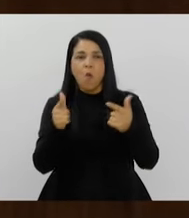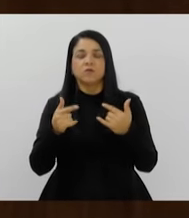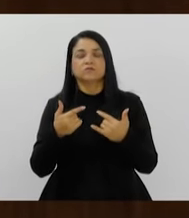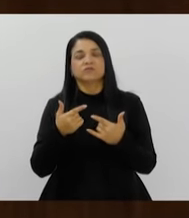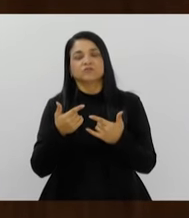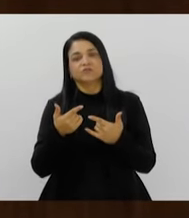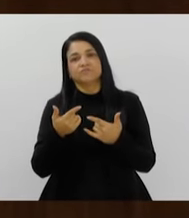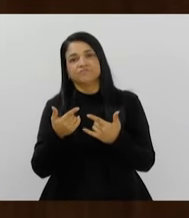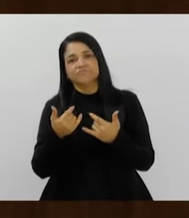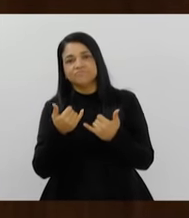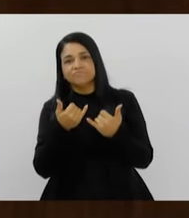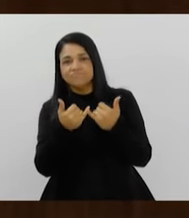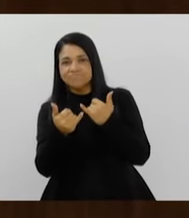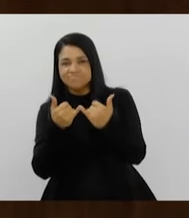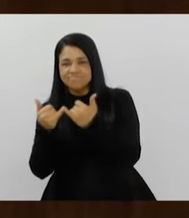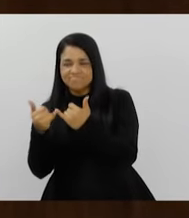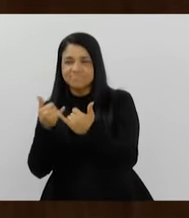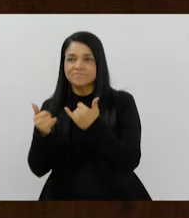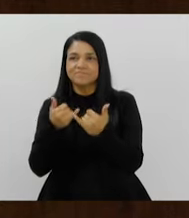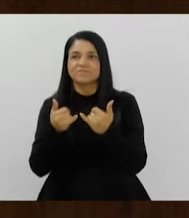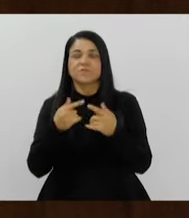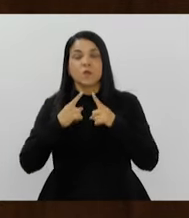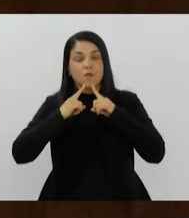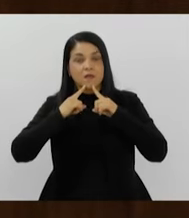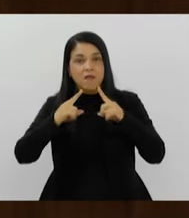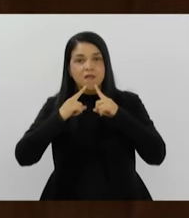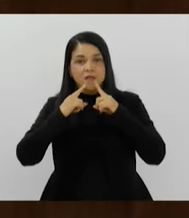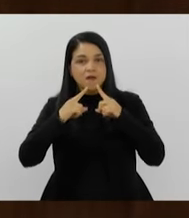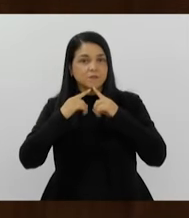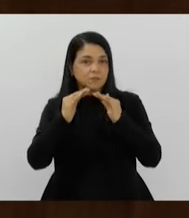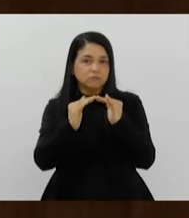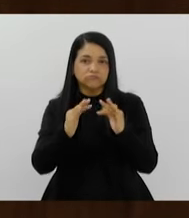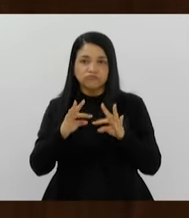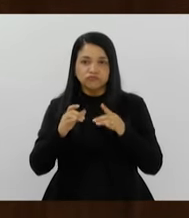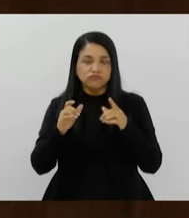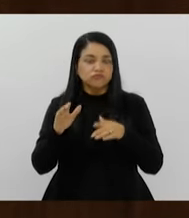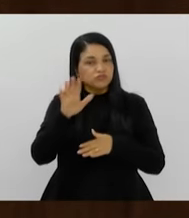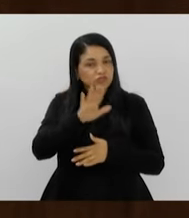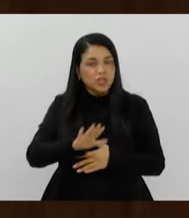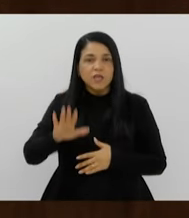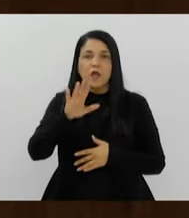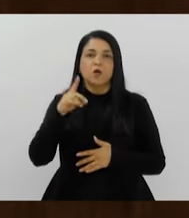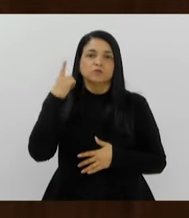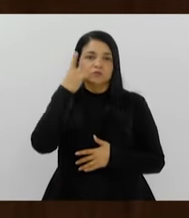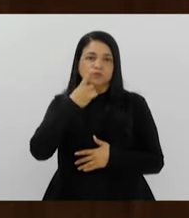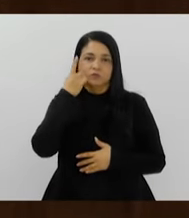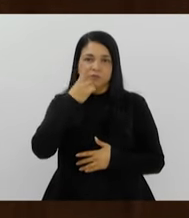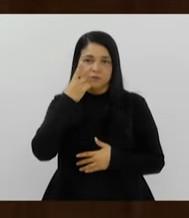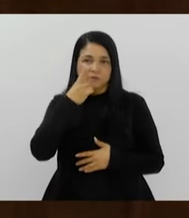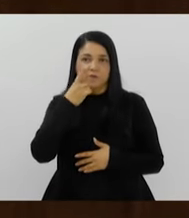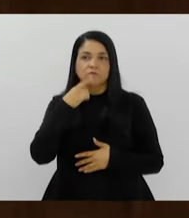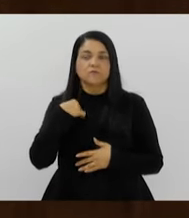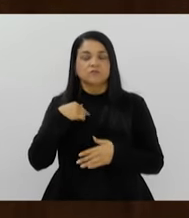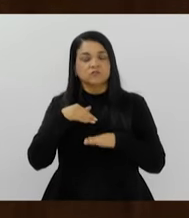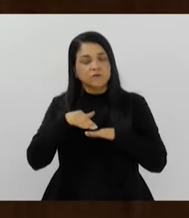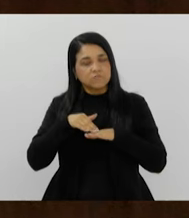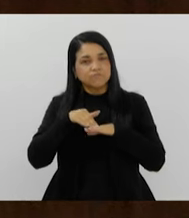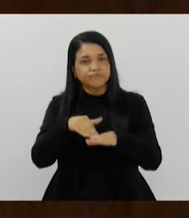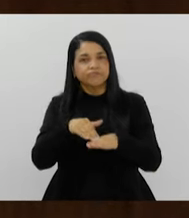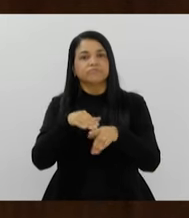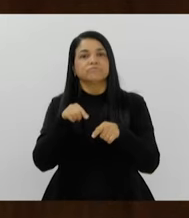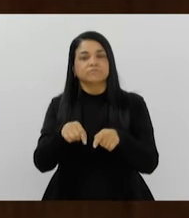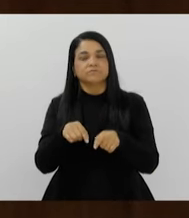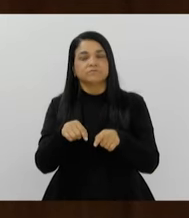ninguém dormindo, que é uma reclamação uníssona da maioria dos deputados aqui e que a gente vai seguir diligente e